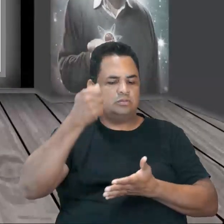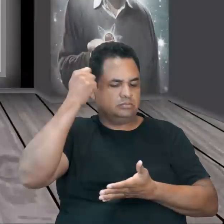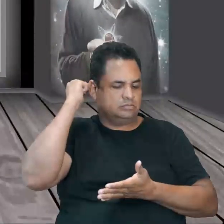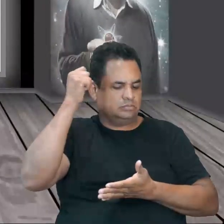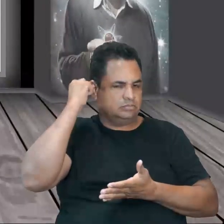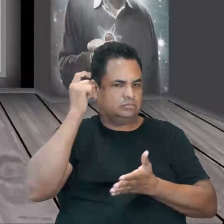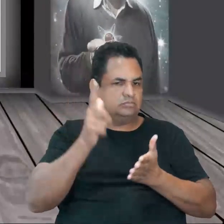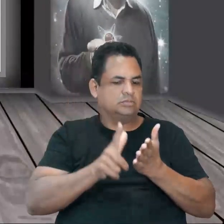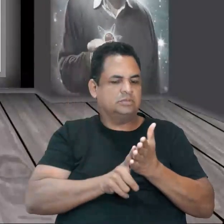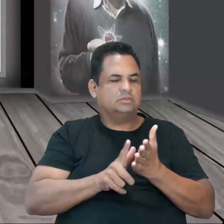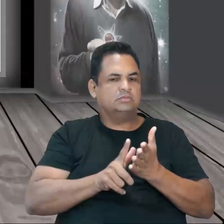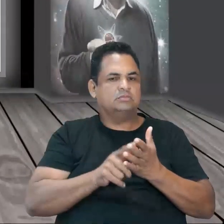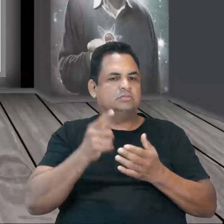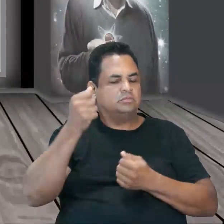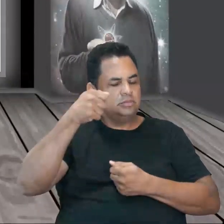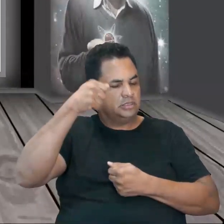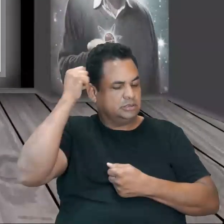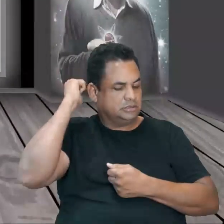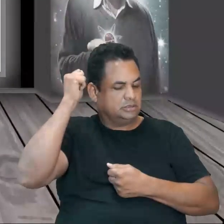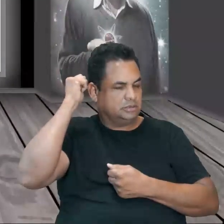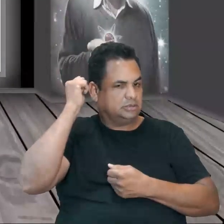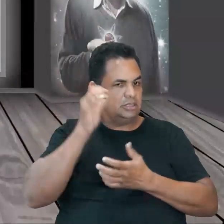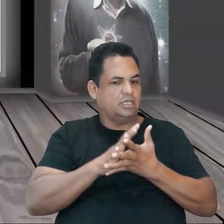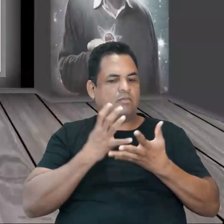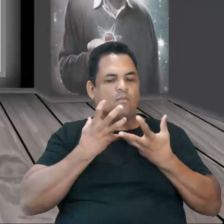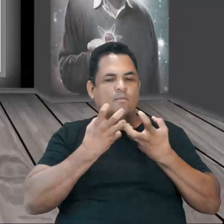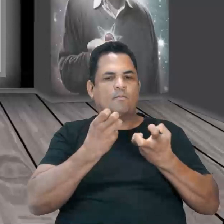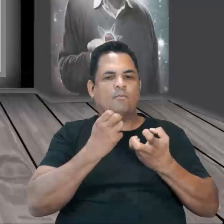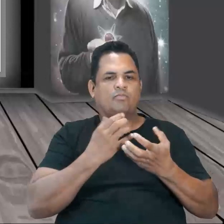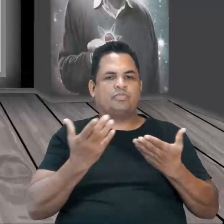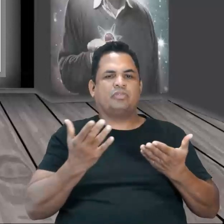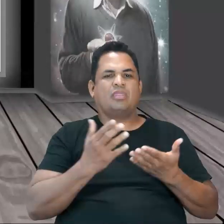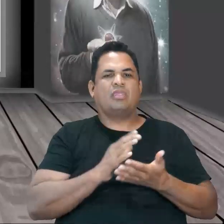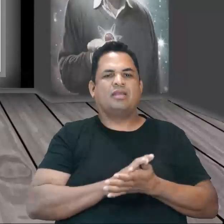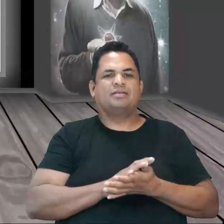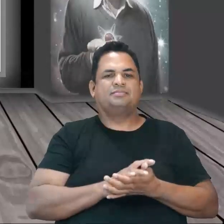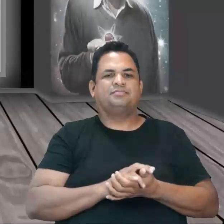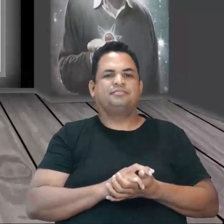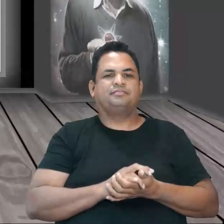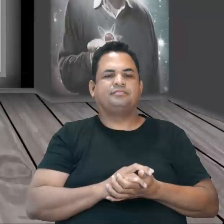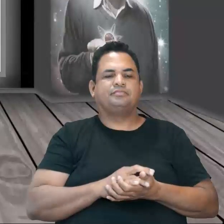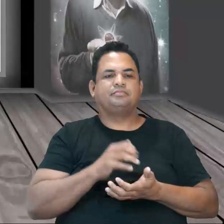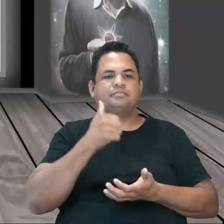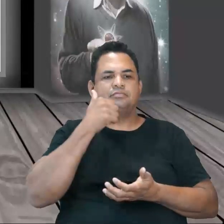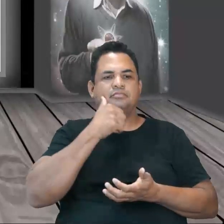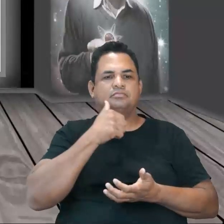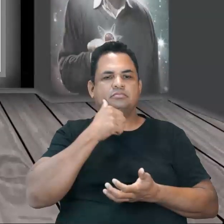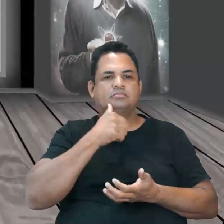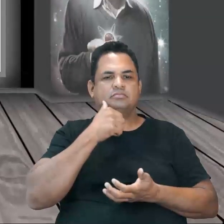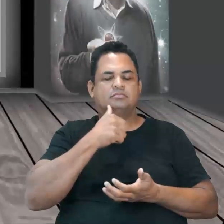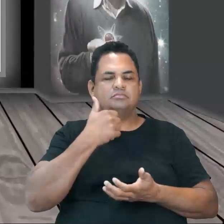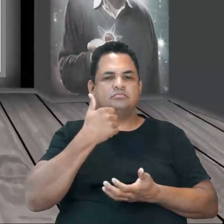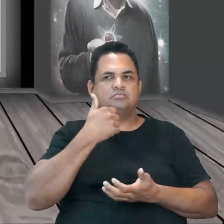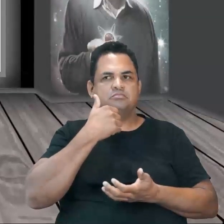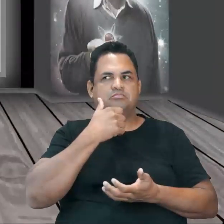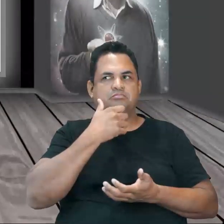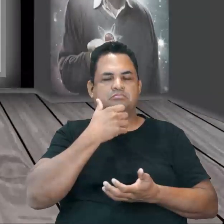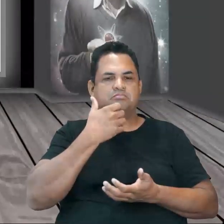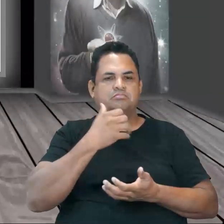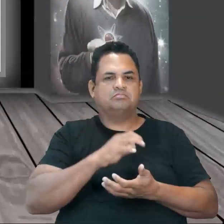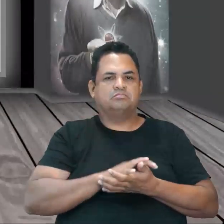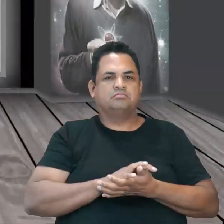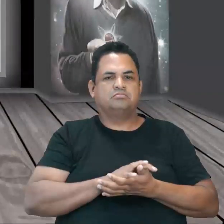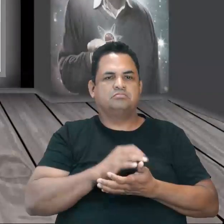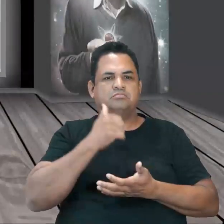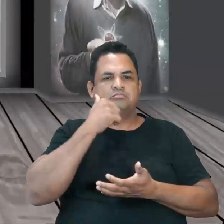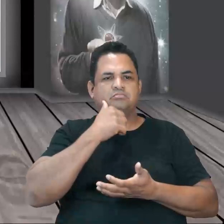está seco, não molhado, vamos dizer, mulher geralmente, né? São as mulheres que têm cabelo grande, homens também, mas